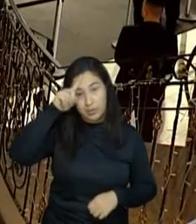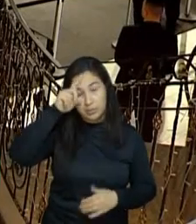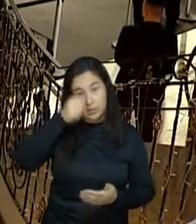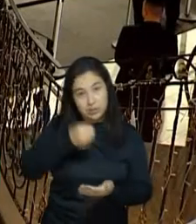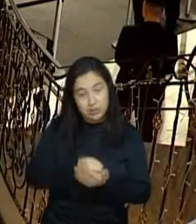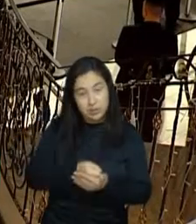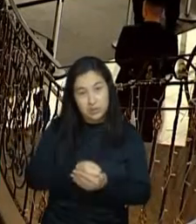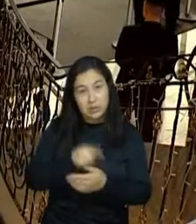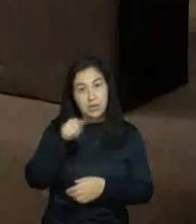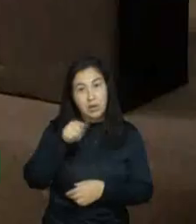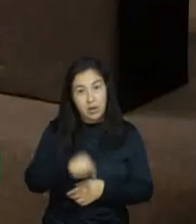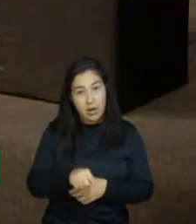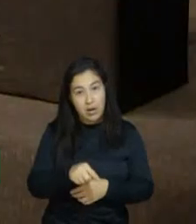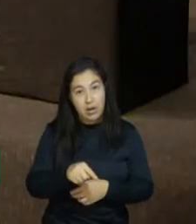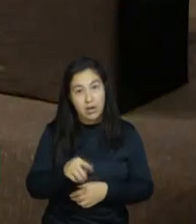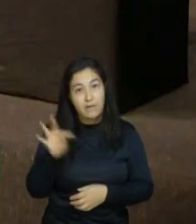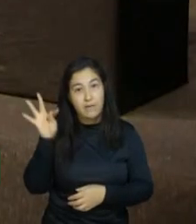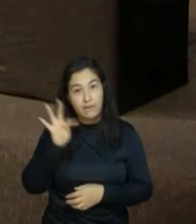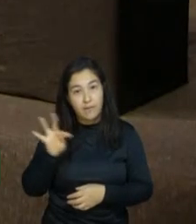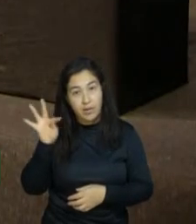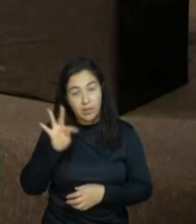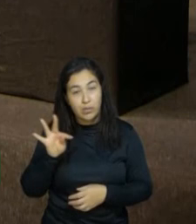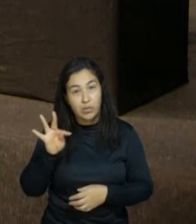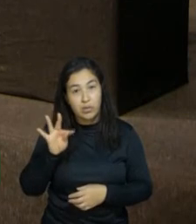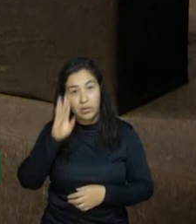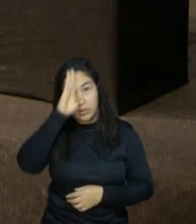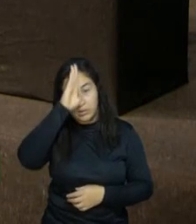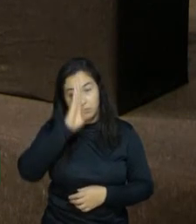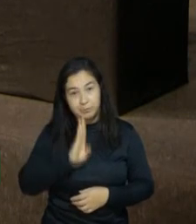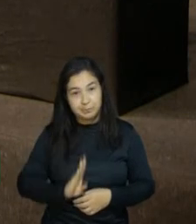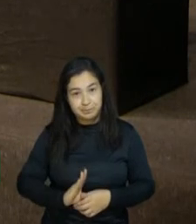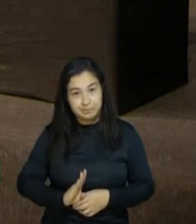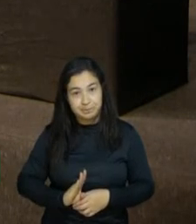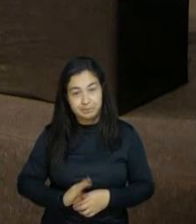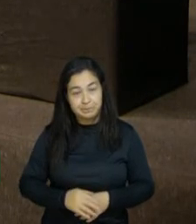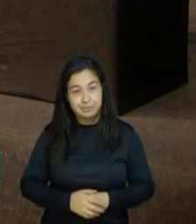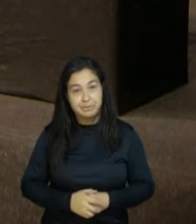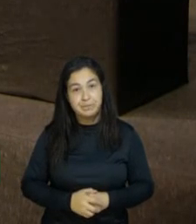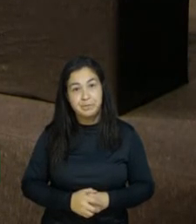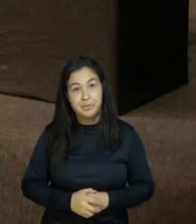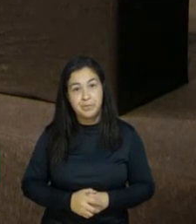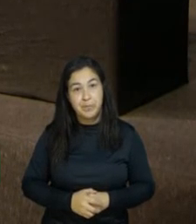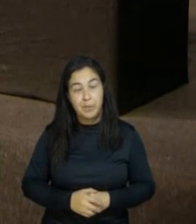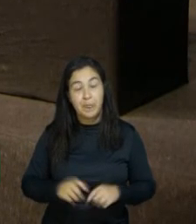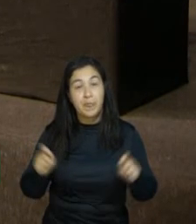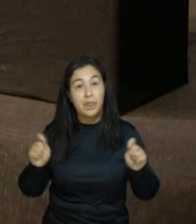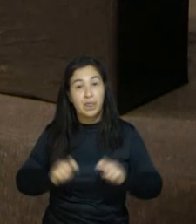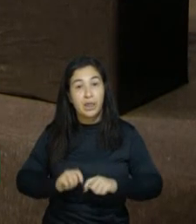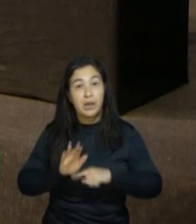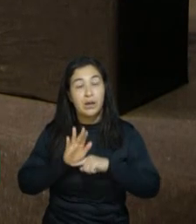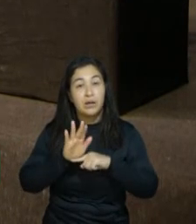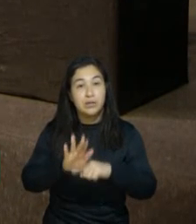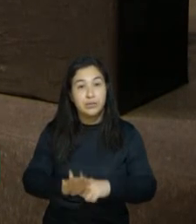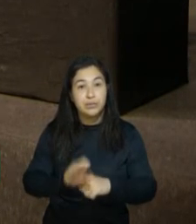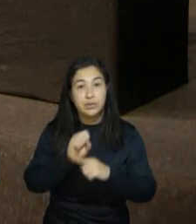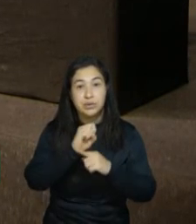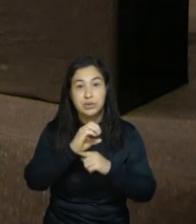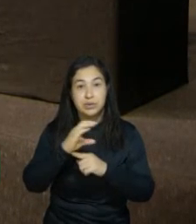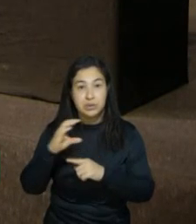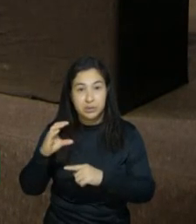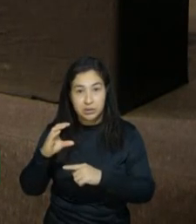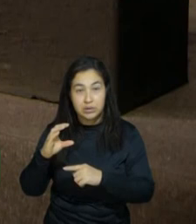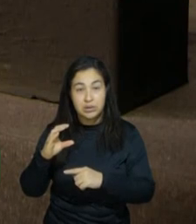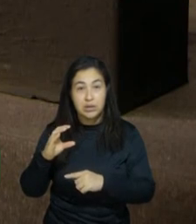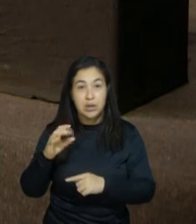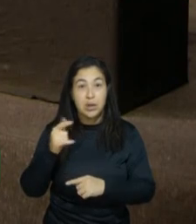a FURB, ao longo da sua história, foi para o desenvolvimento de Blumenau, vai propiciar com que Santa Catarina também tenha um outro